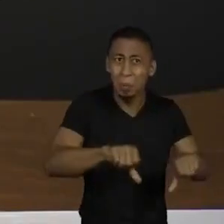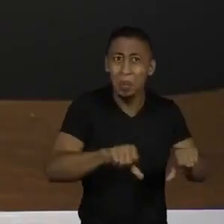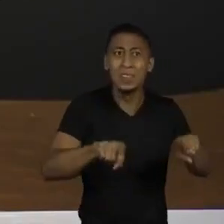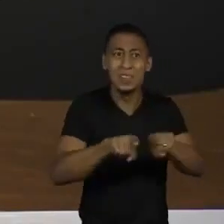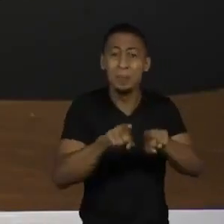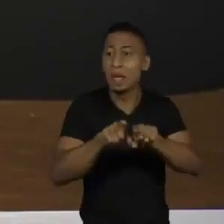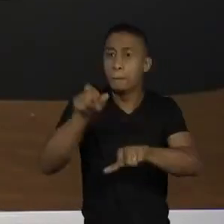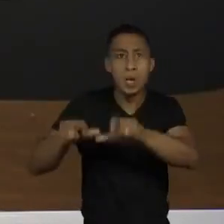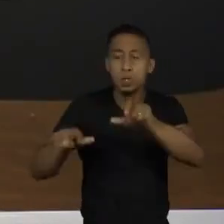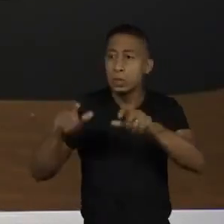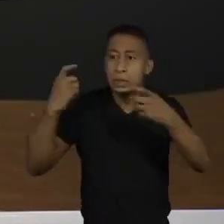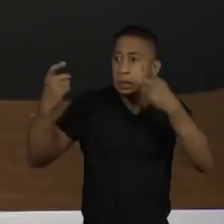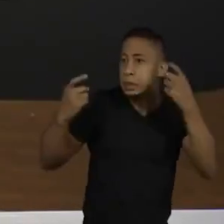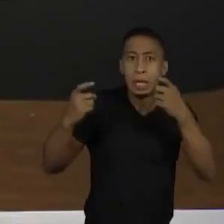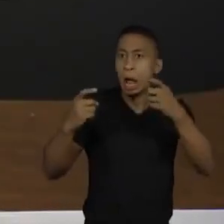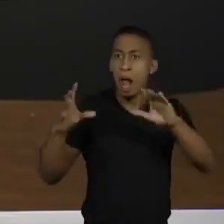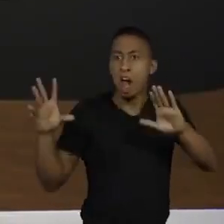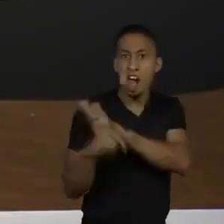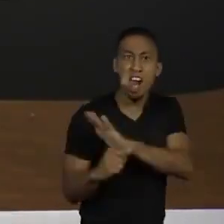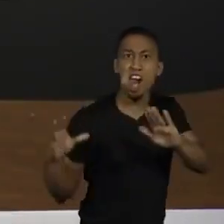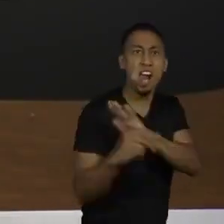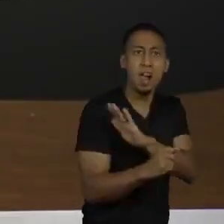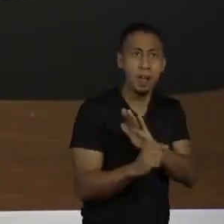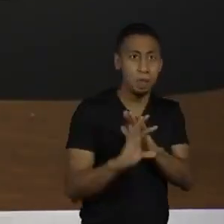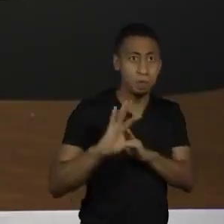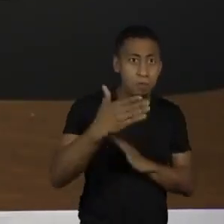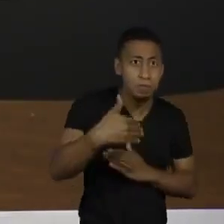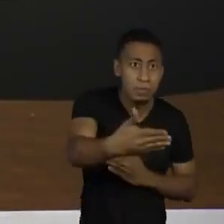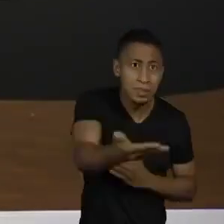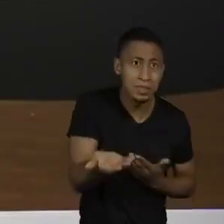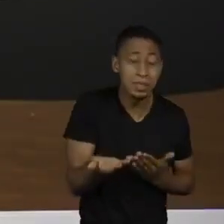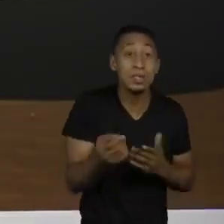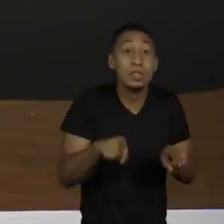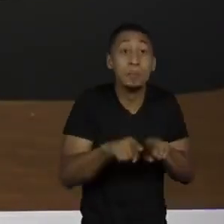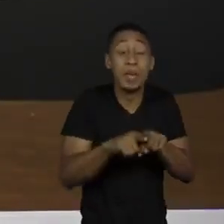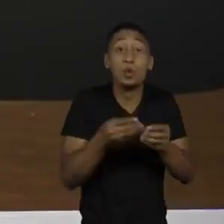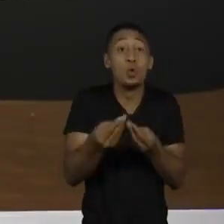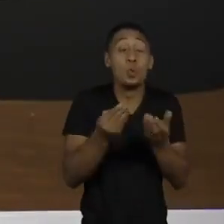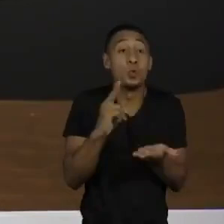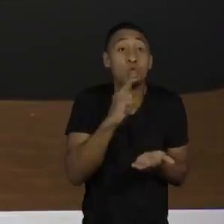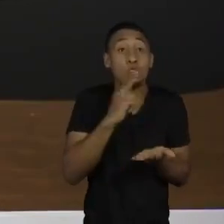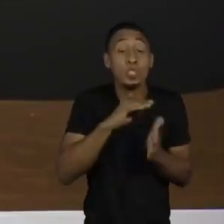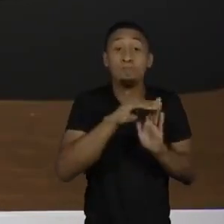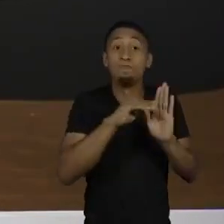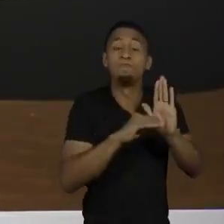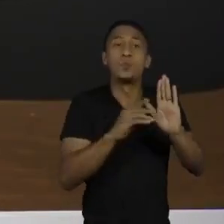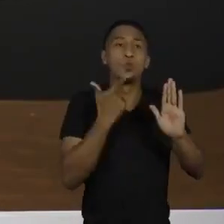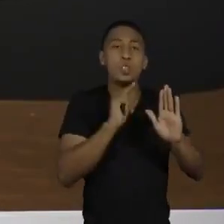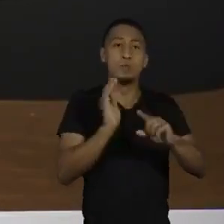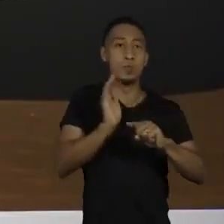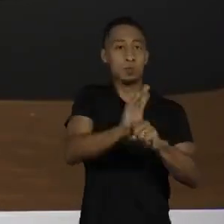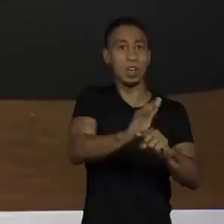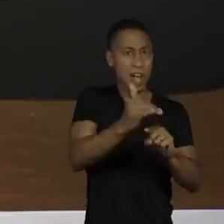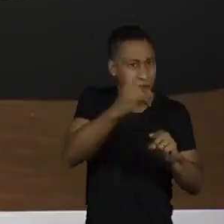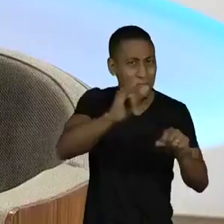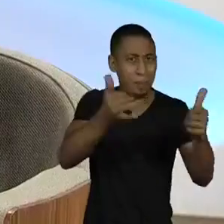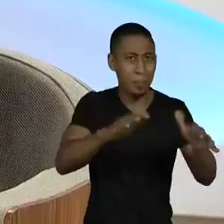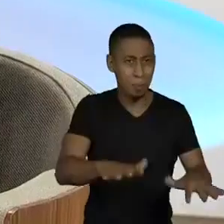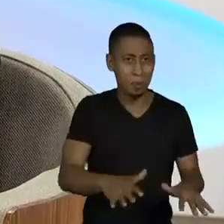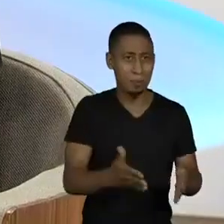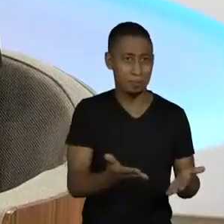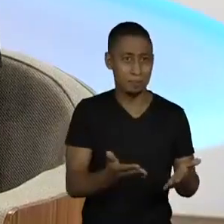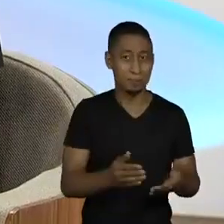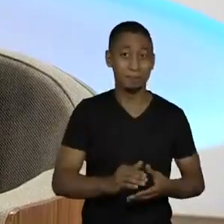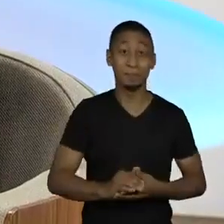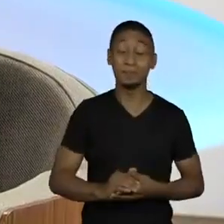sax etc e que medidas seriam essas as mais urgentes para enfrentar esse momento Agudo da crise social